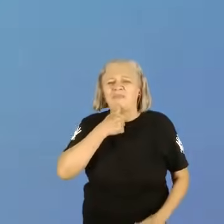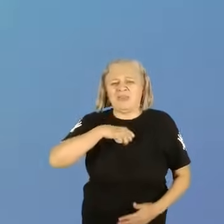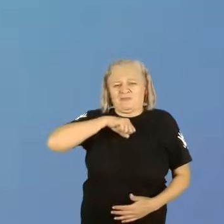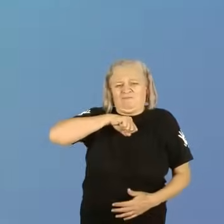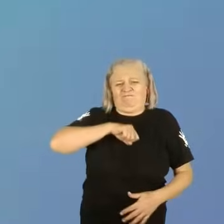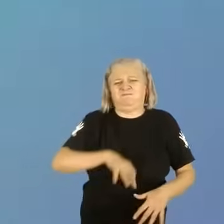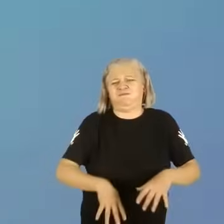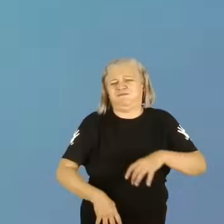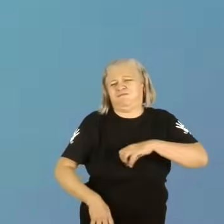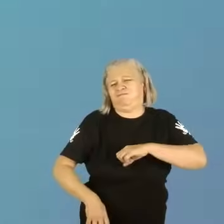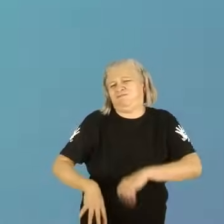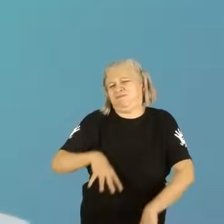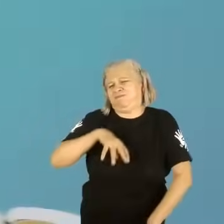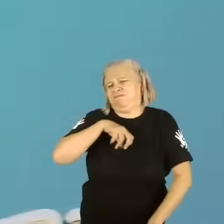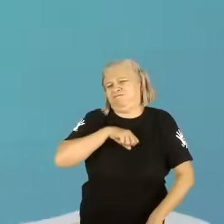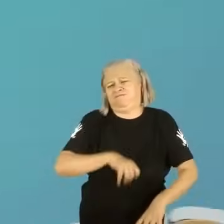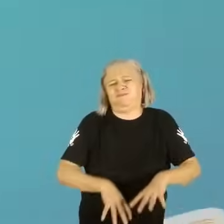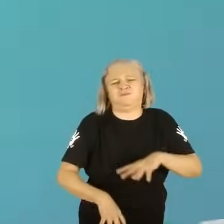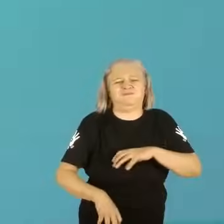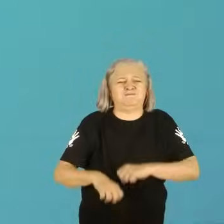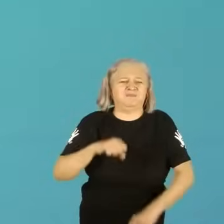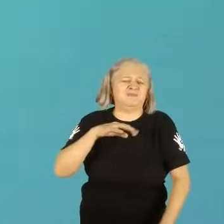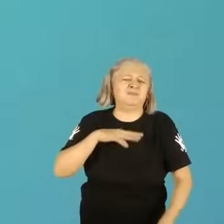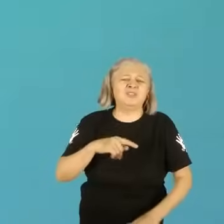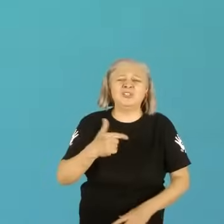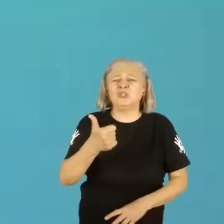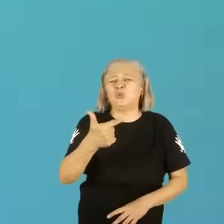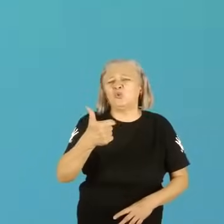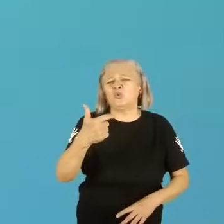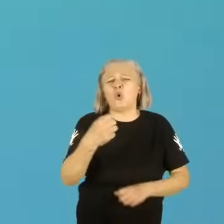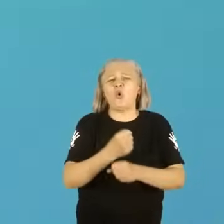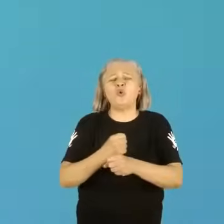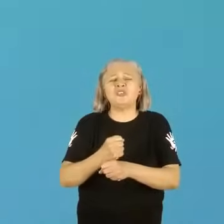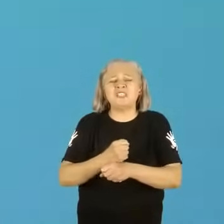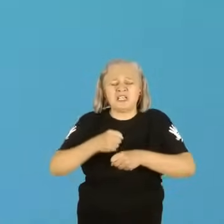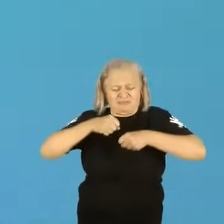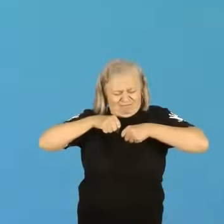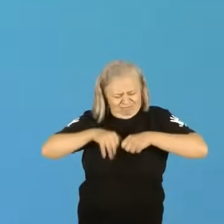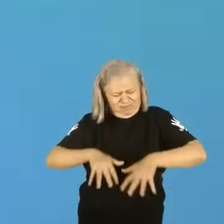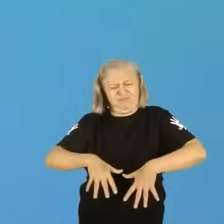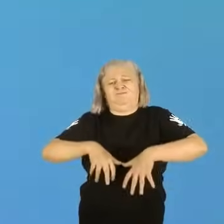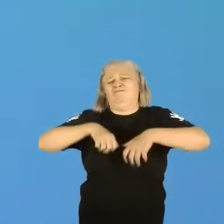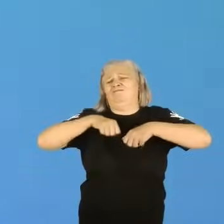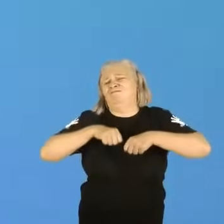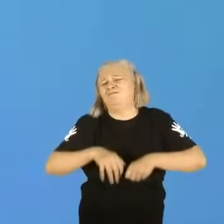mulheres era incessante já há 12 anos.